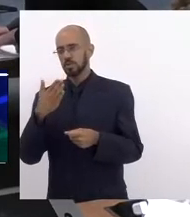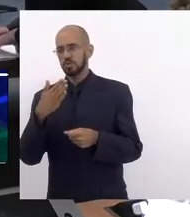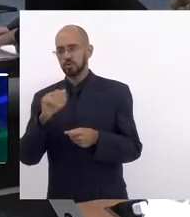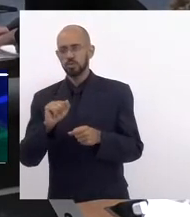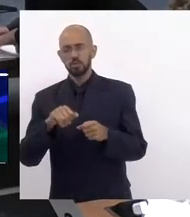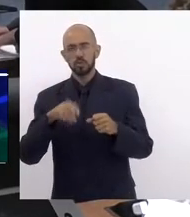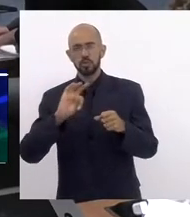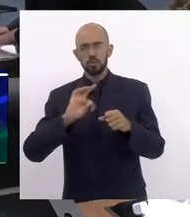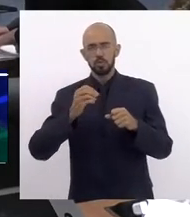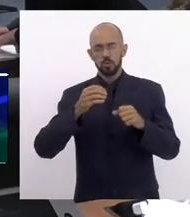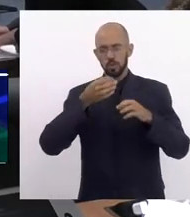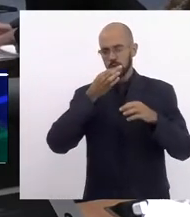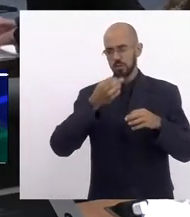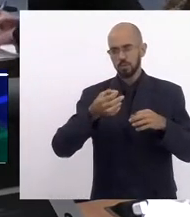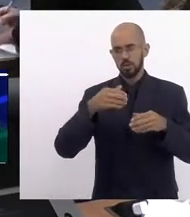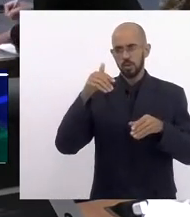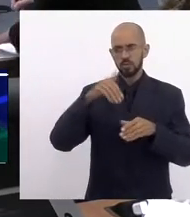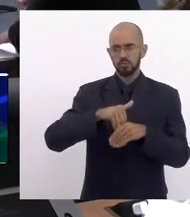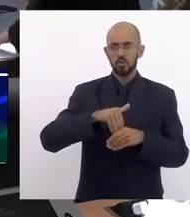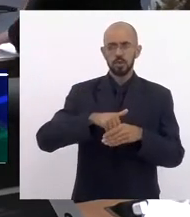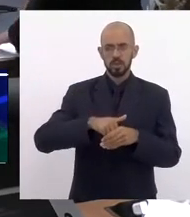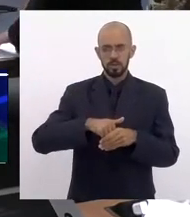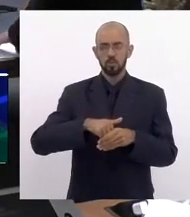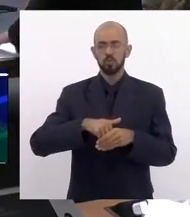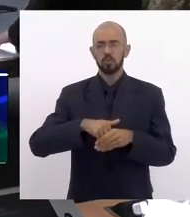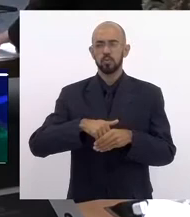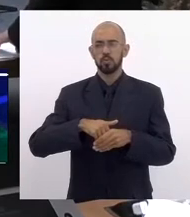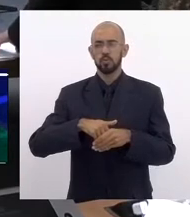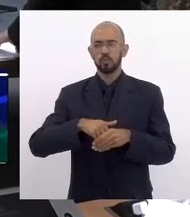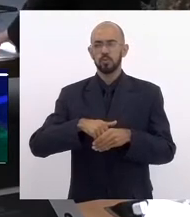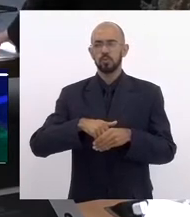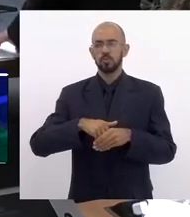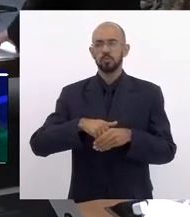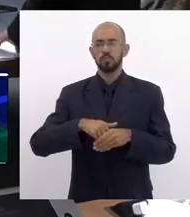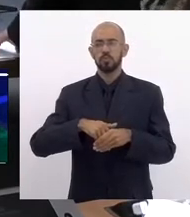pareceres emitidos, em votação.